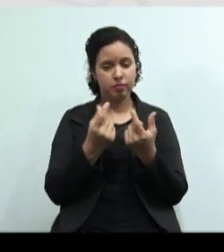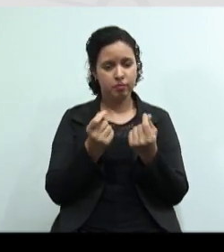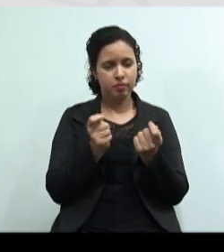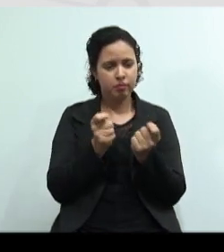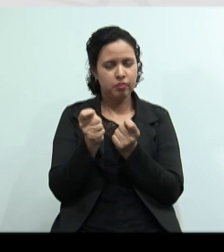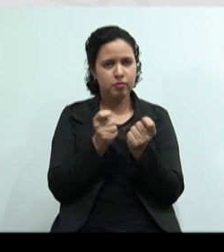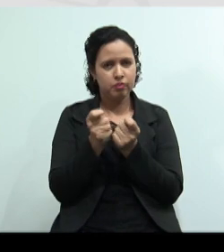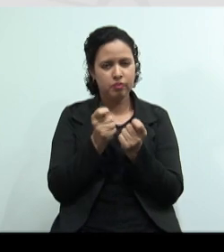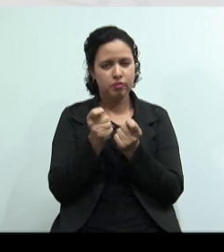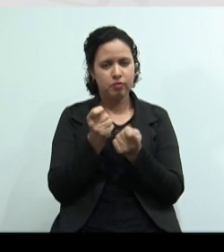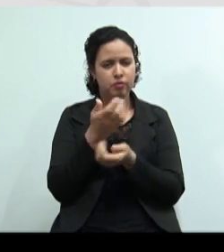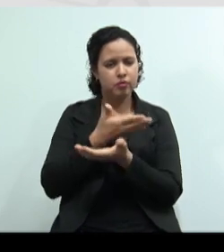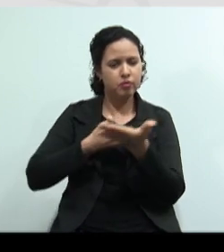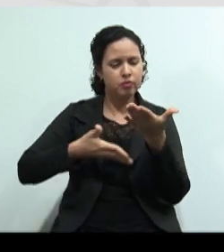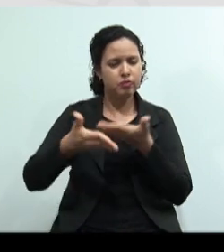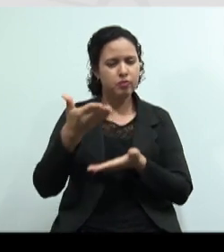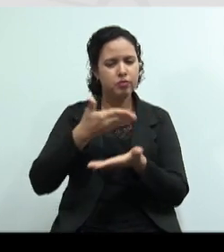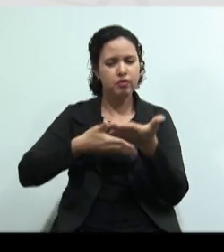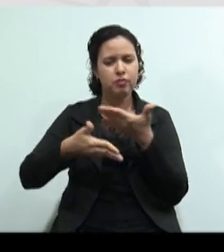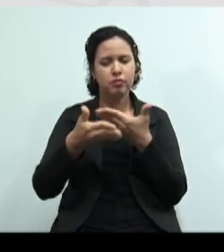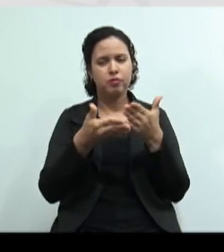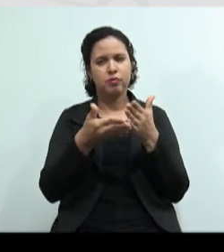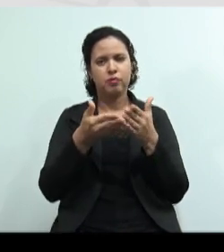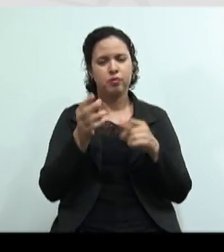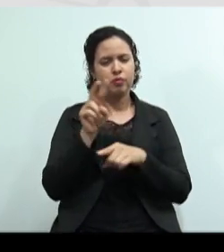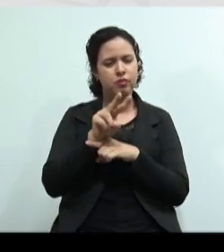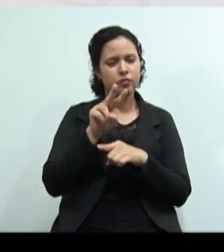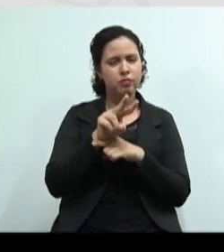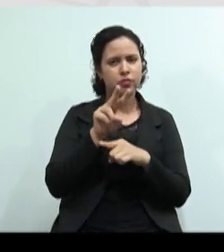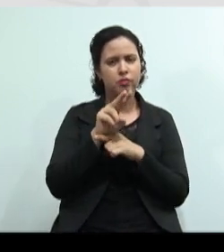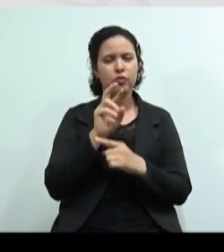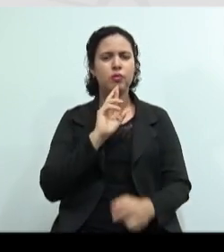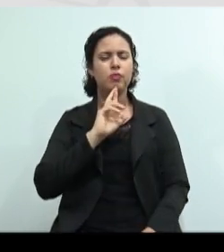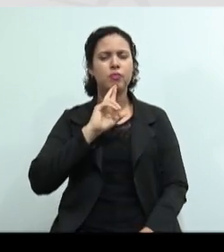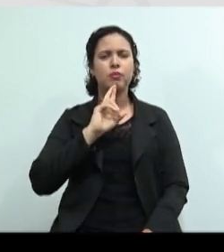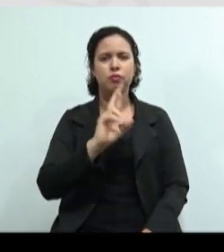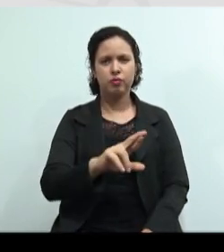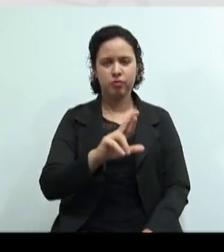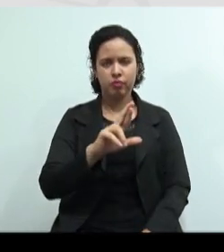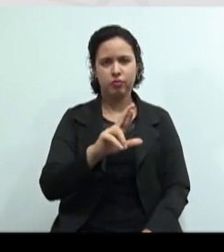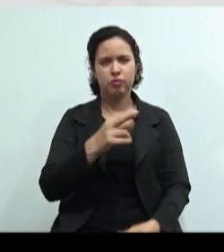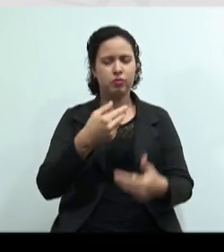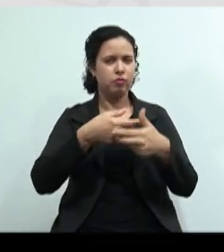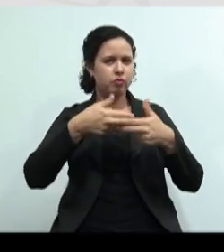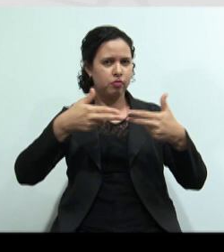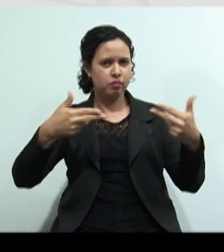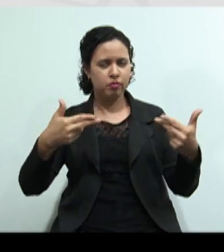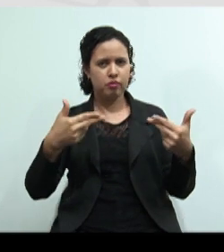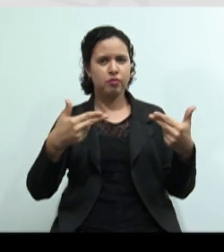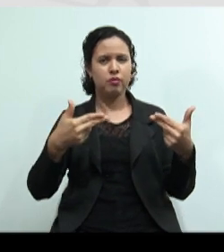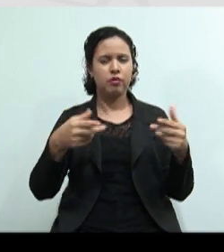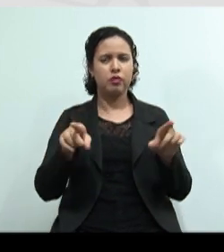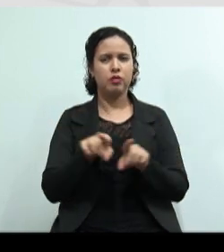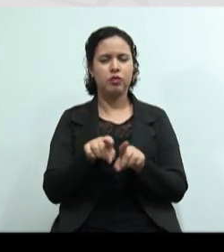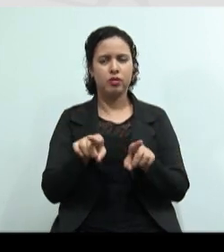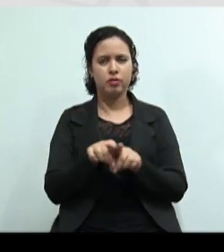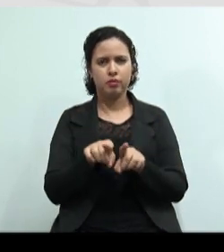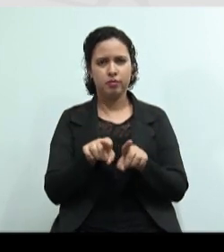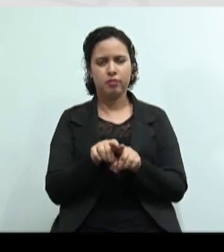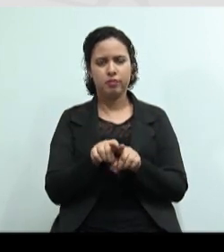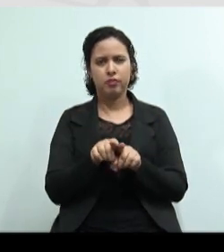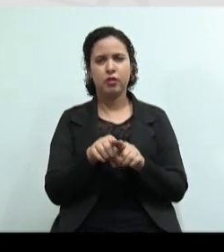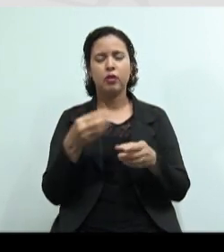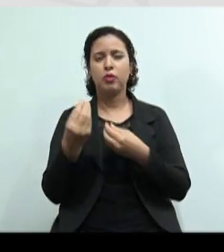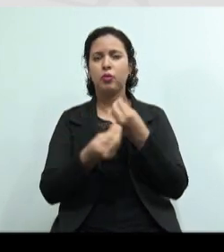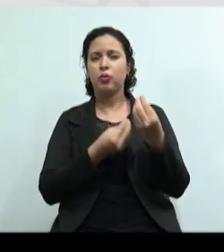constante movimento e servem para a avaliação periódica dos resultados das operações e para a determinação da